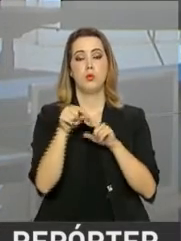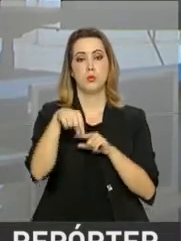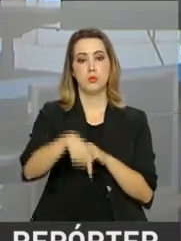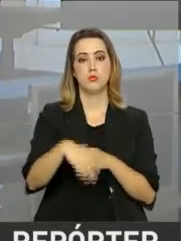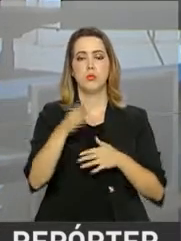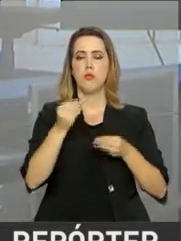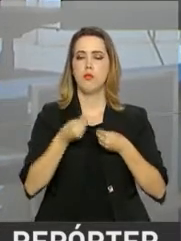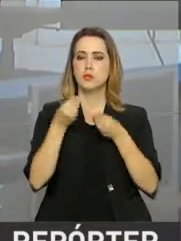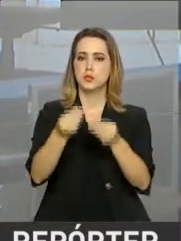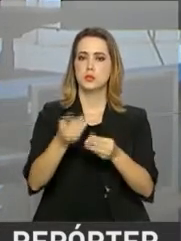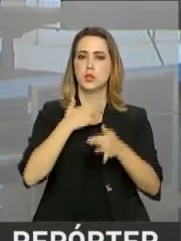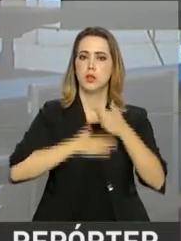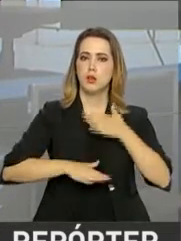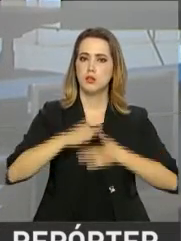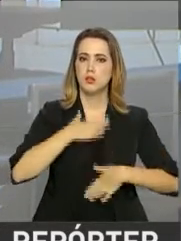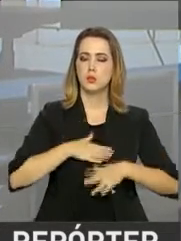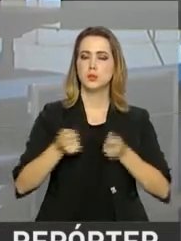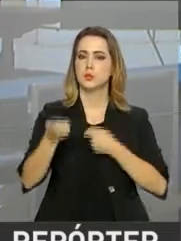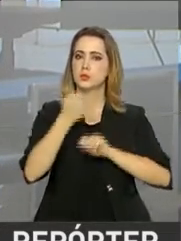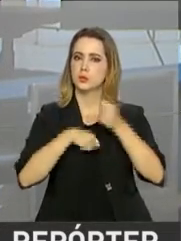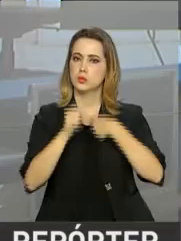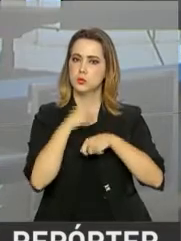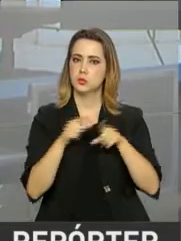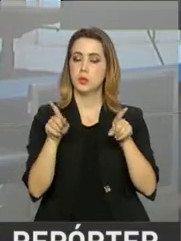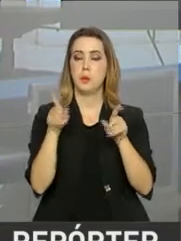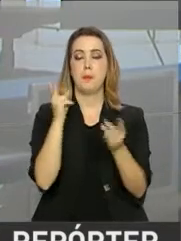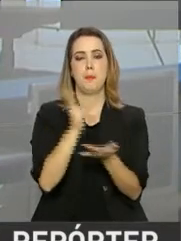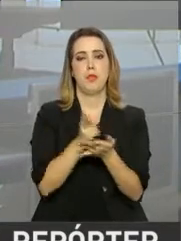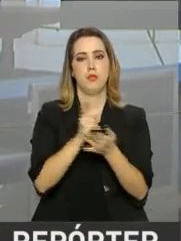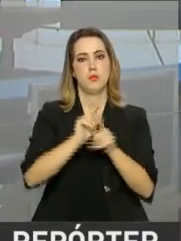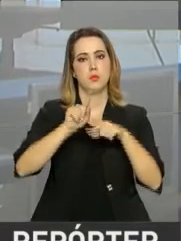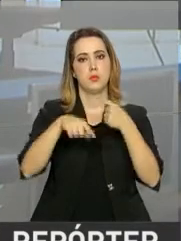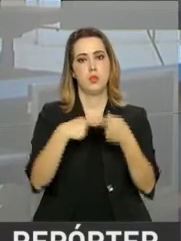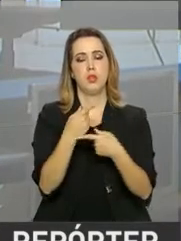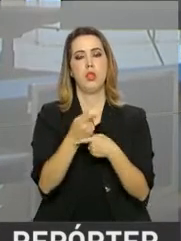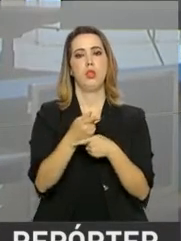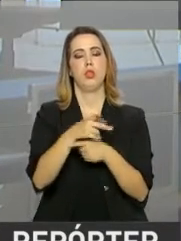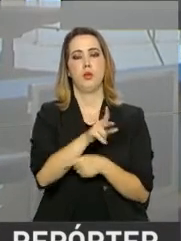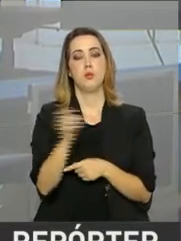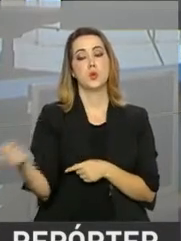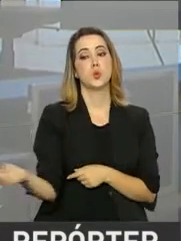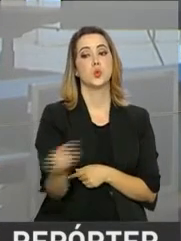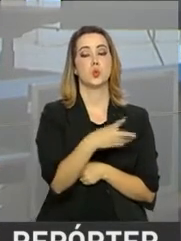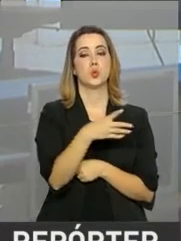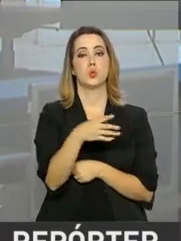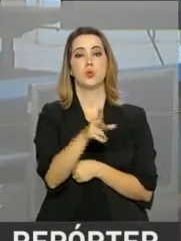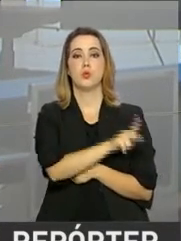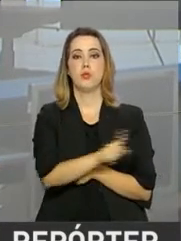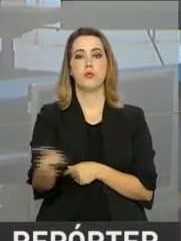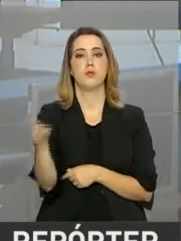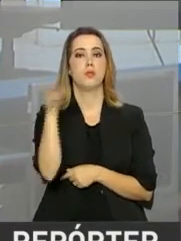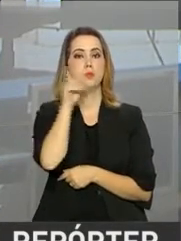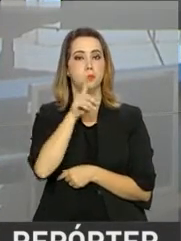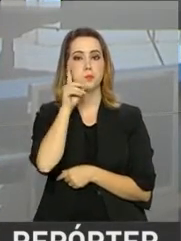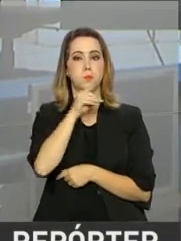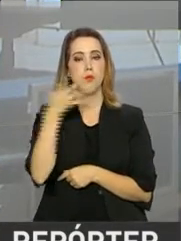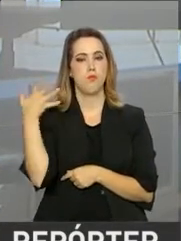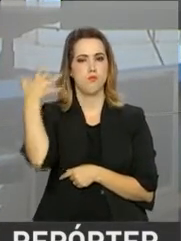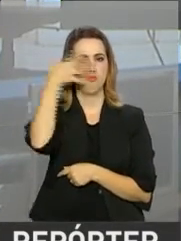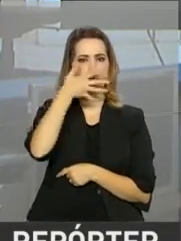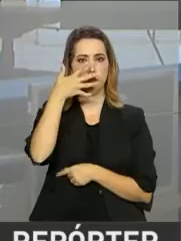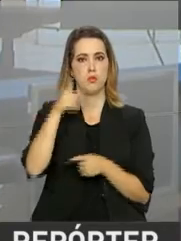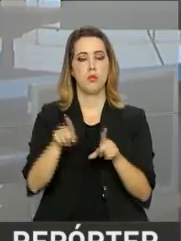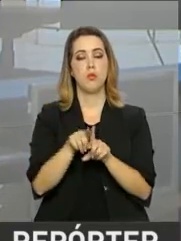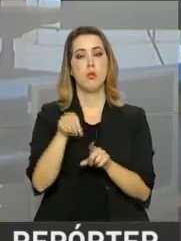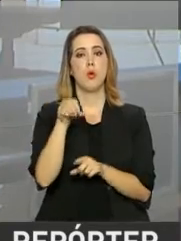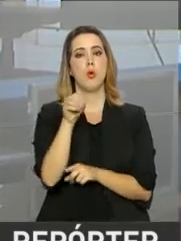tranquilidade ao mercado financeiro mesmo após a eleição de donald trump nos estados unidos ele disse ainda que o banco central só